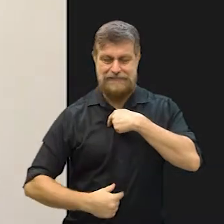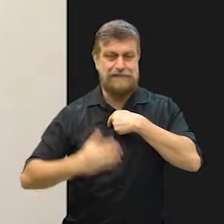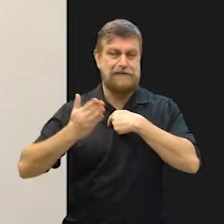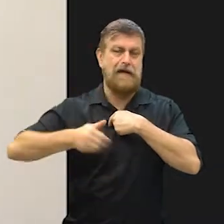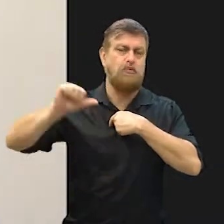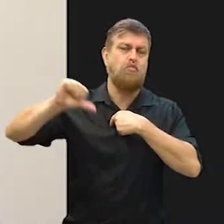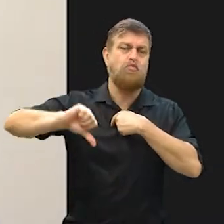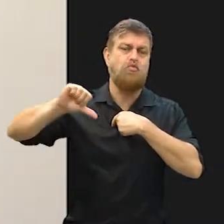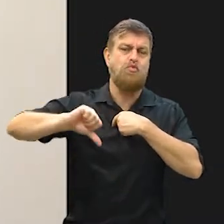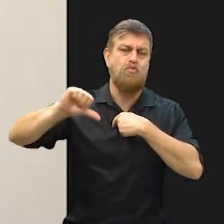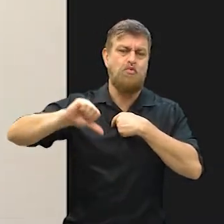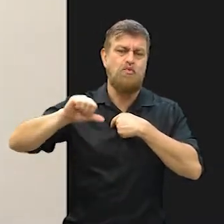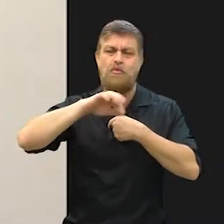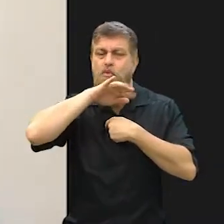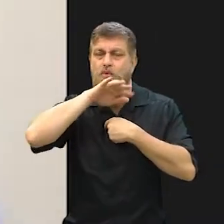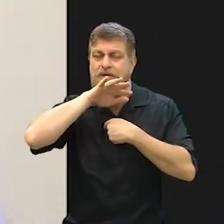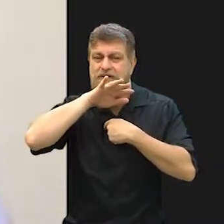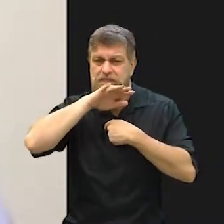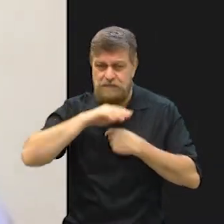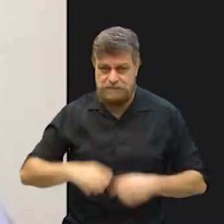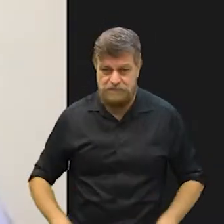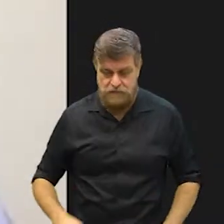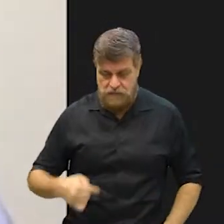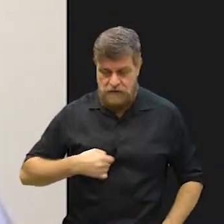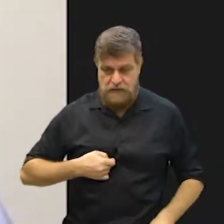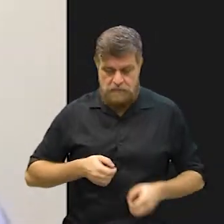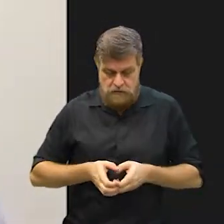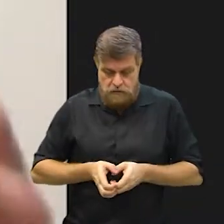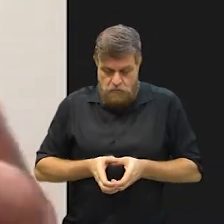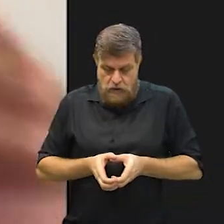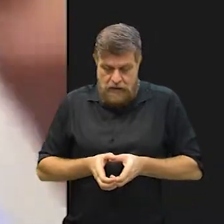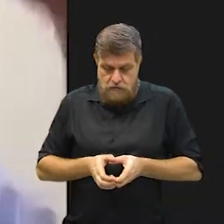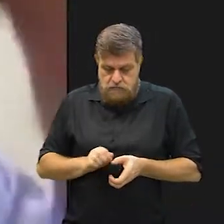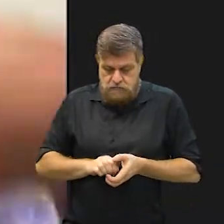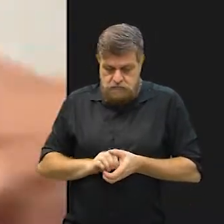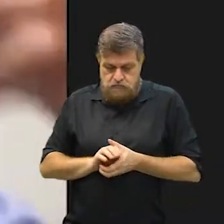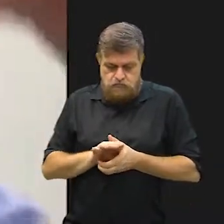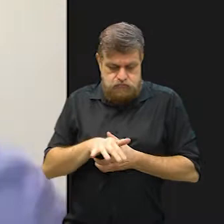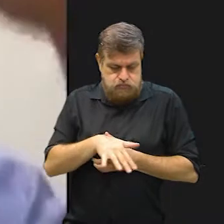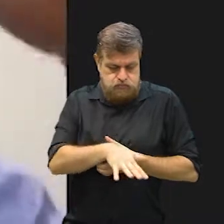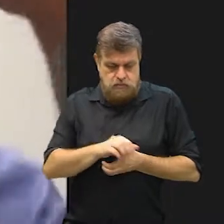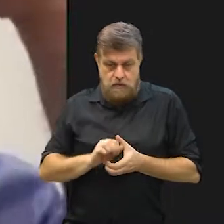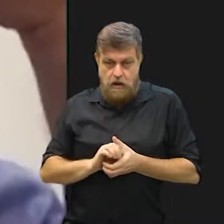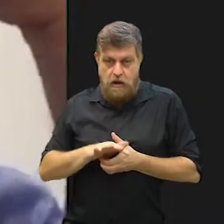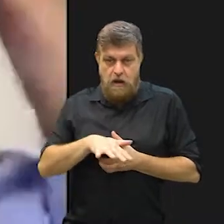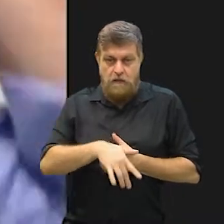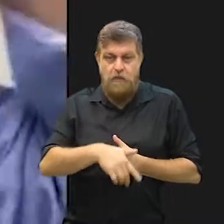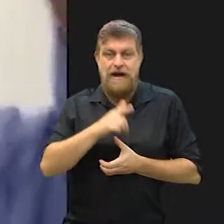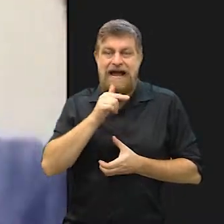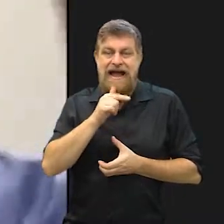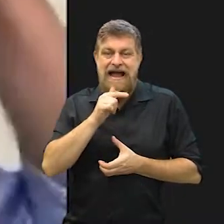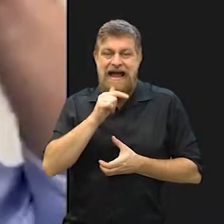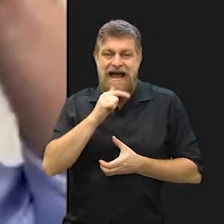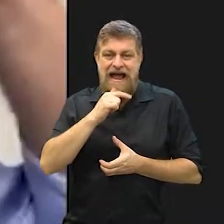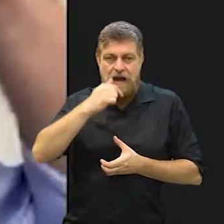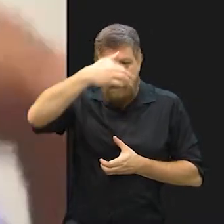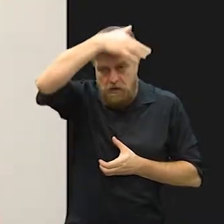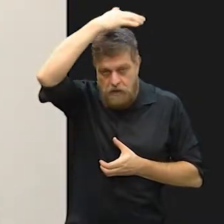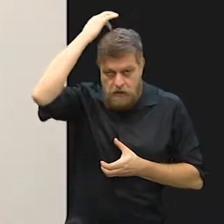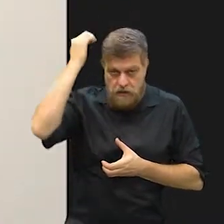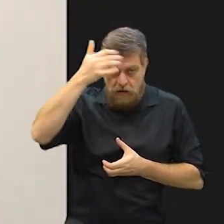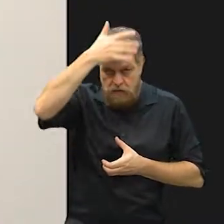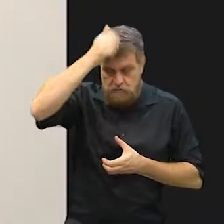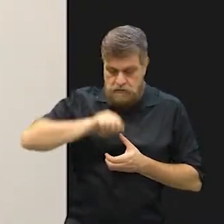pior, né? E por esse buraco na coluna, esse bebê perde todo o líquido que envolve o